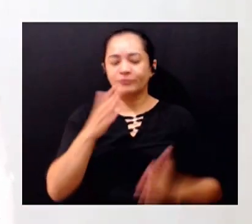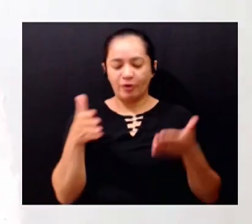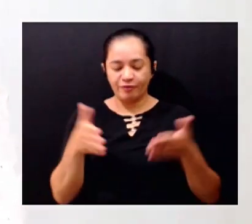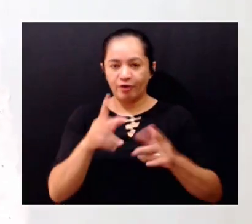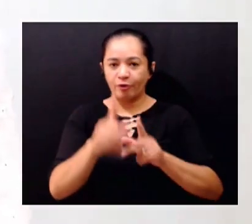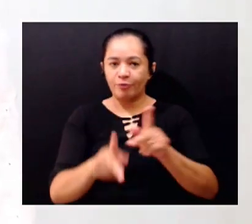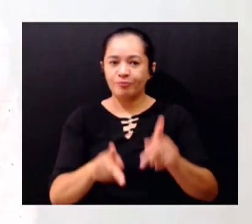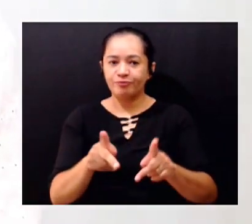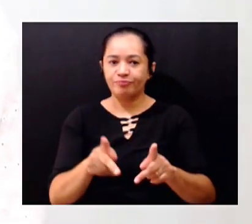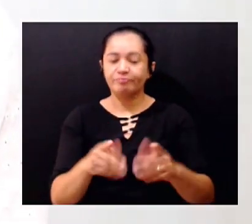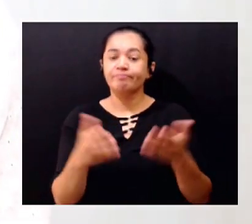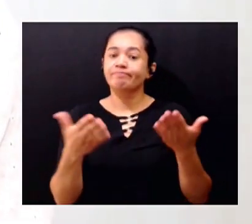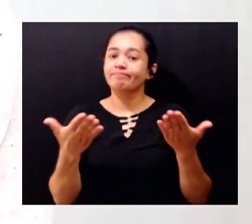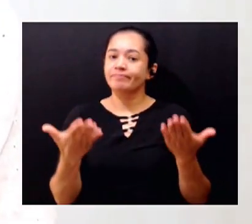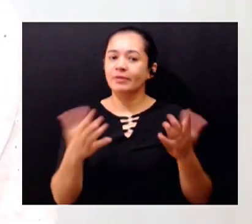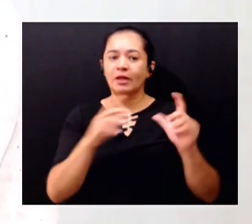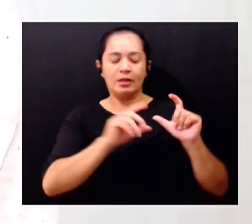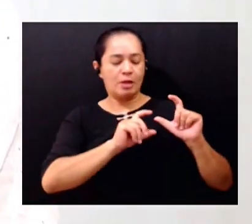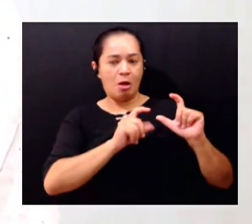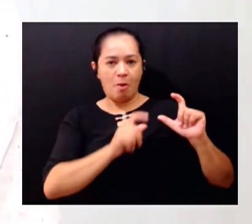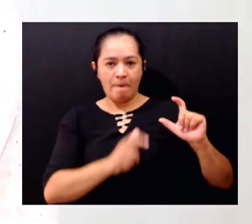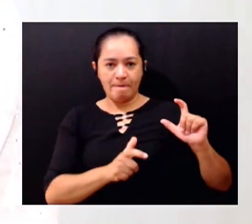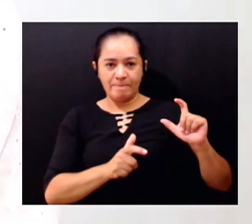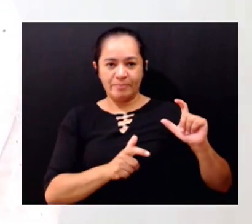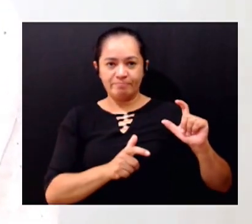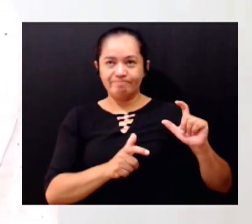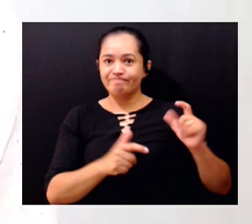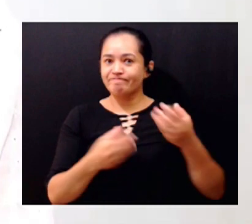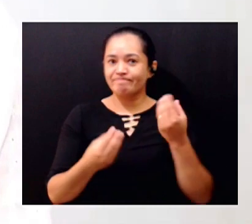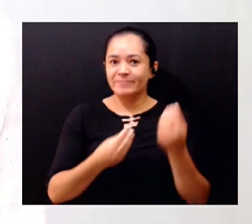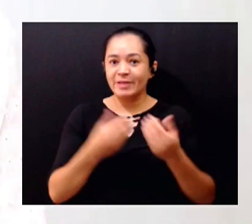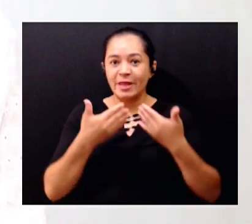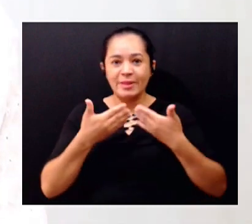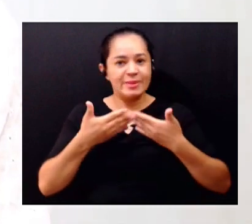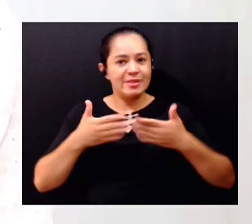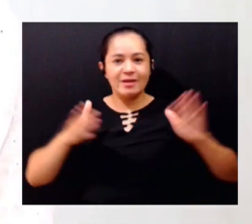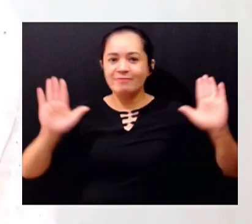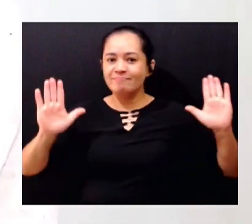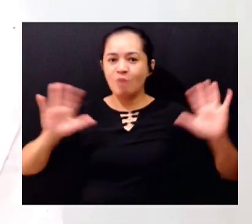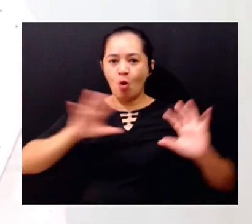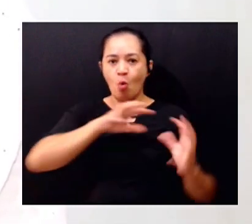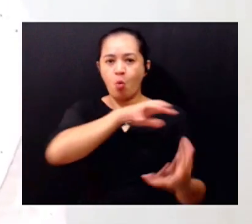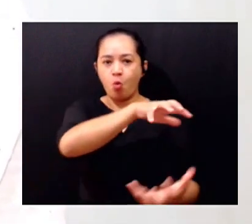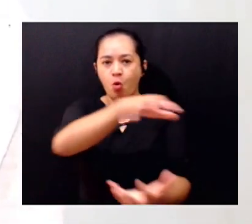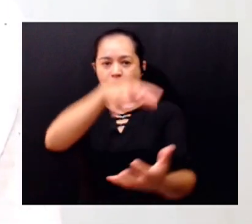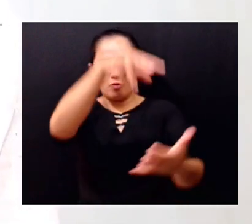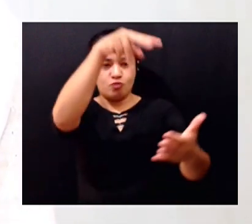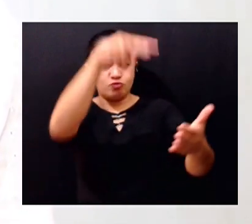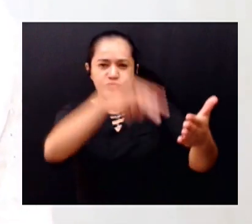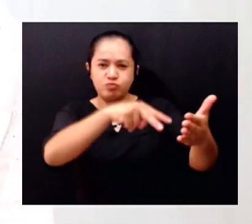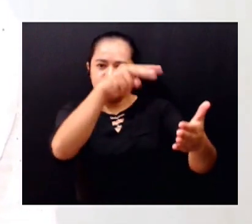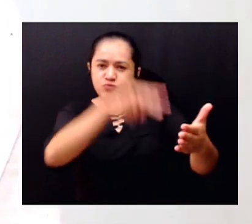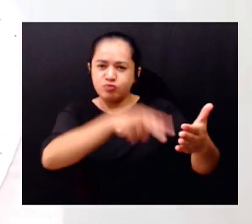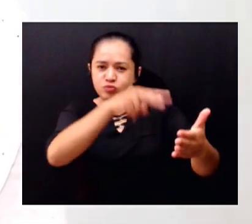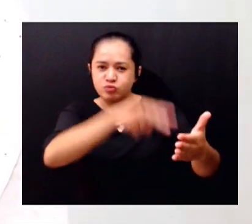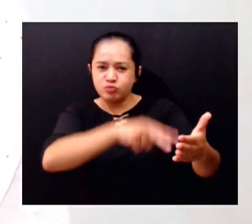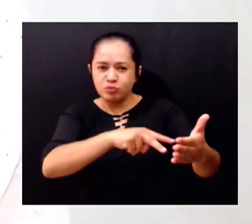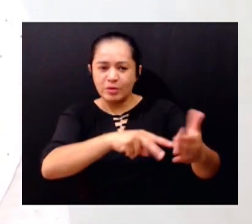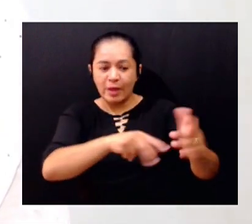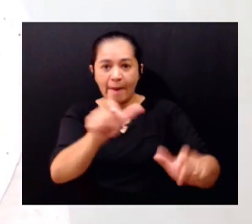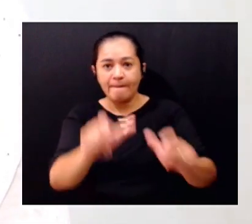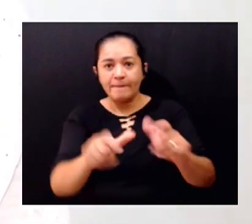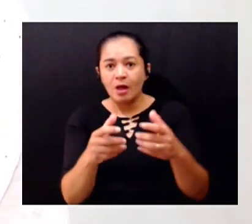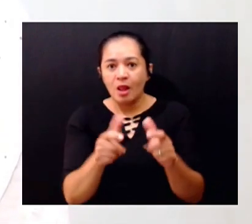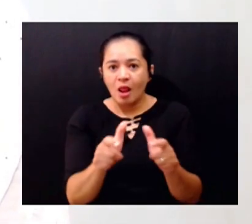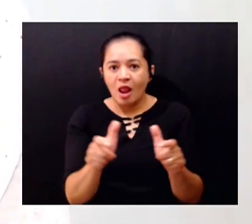quadrinhos é porta de entrada para o mundo da leitura. A maior parte das pessoas que eu conheço começou a ler